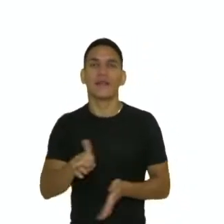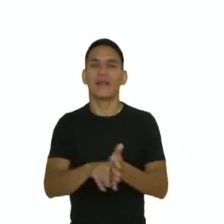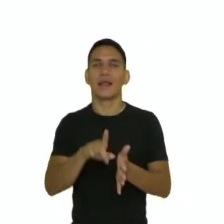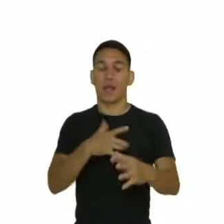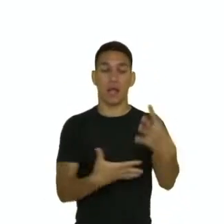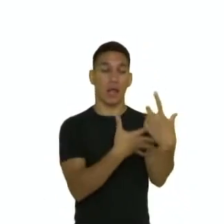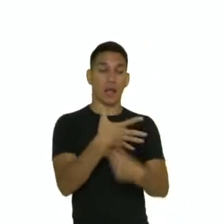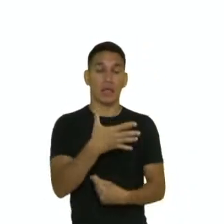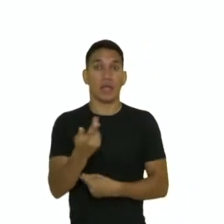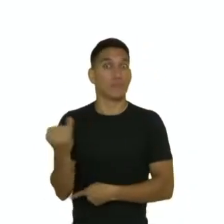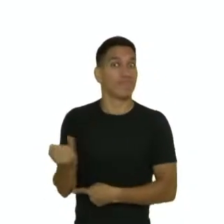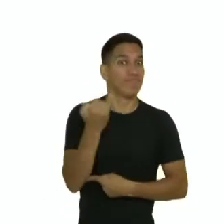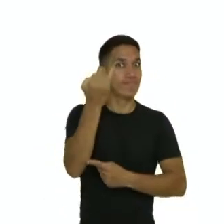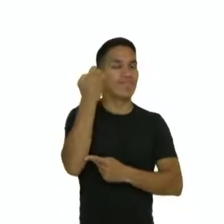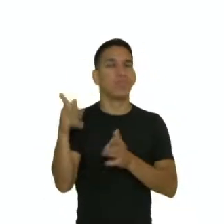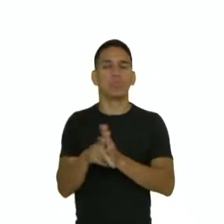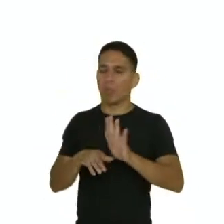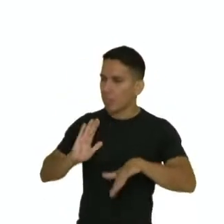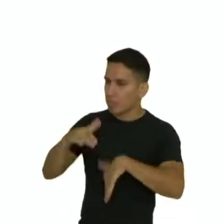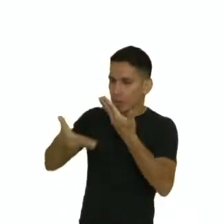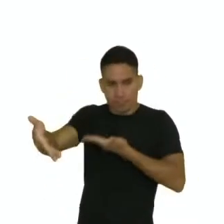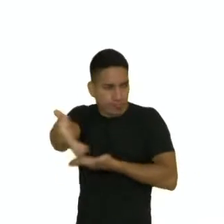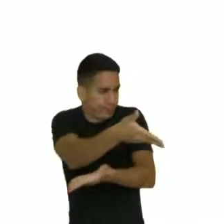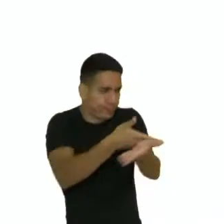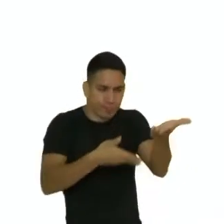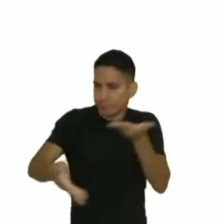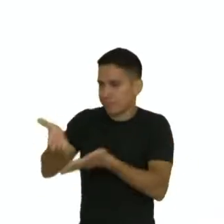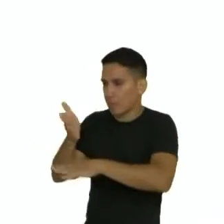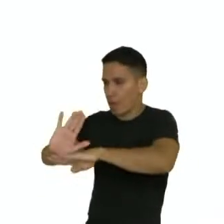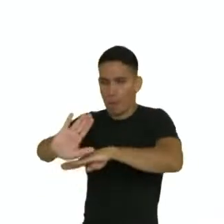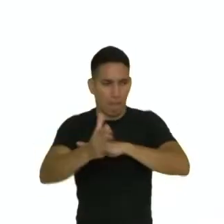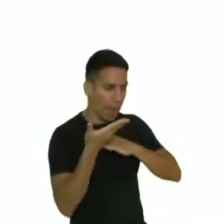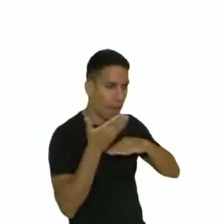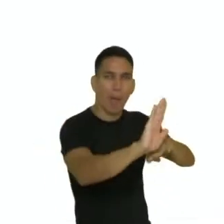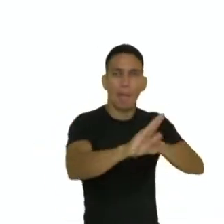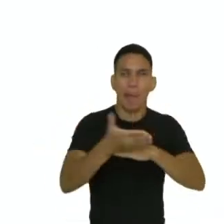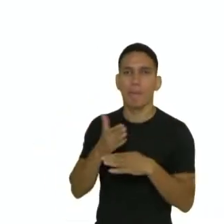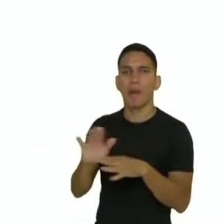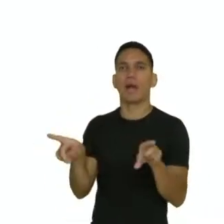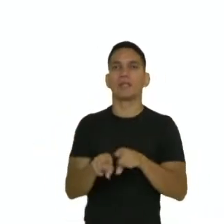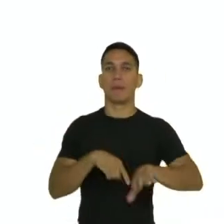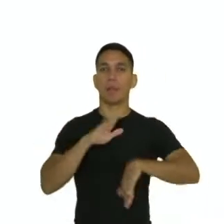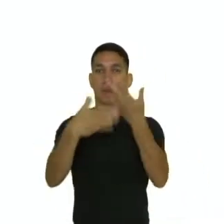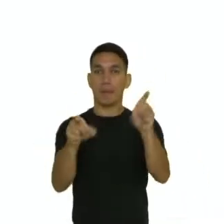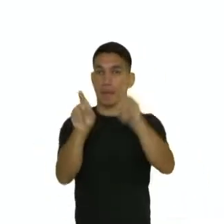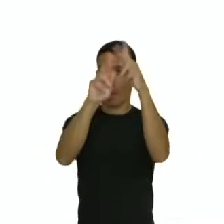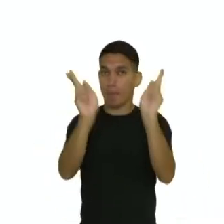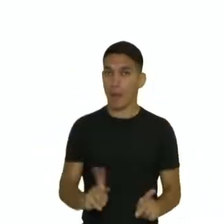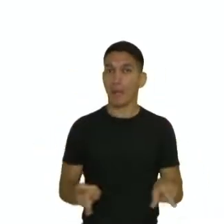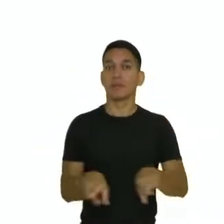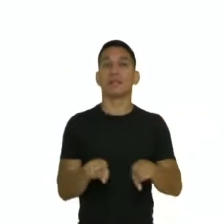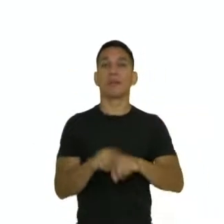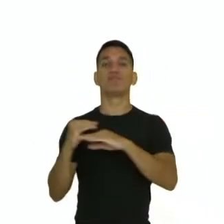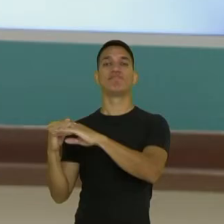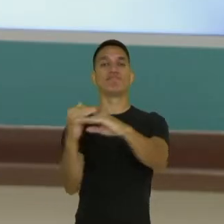para a promoção da cooperação, do desenvolvimento, da paz e da estabilidade na América do